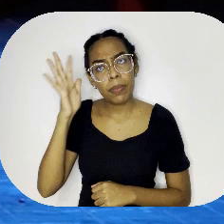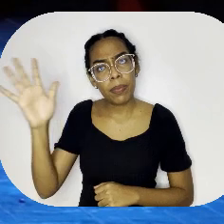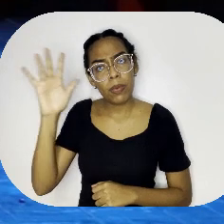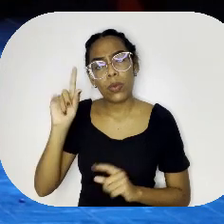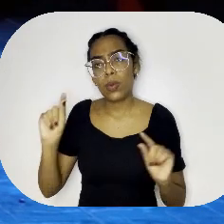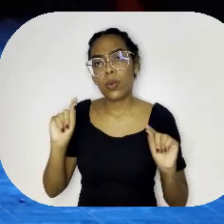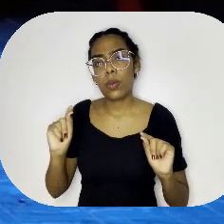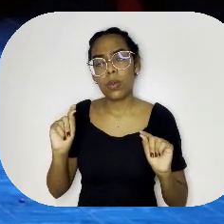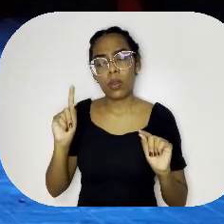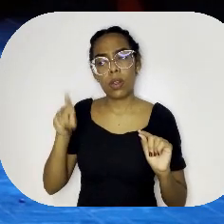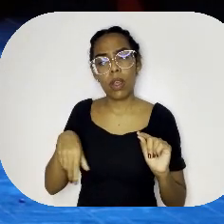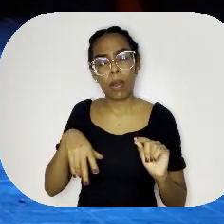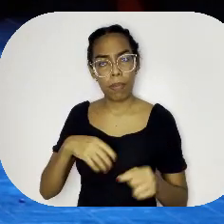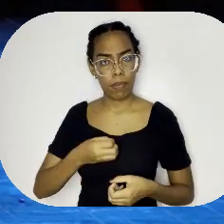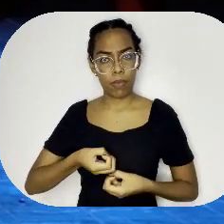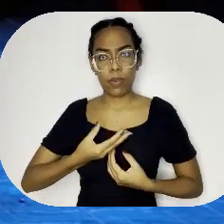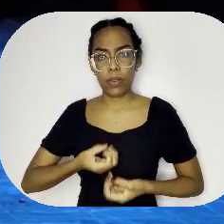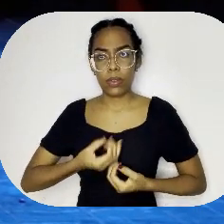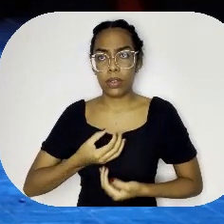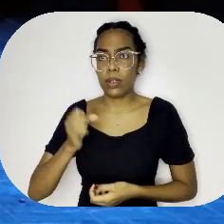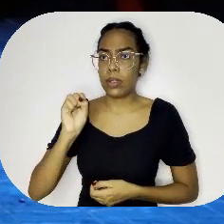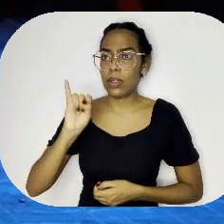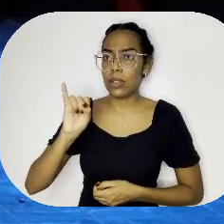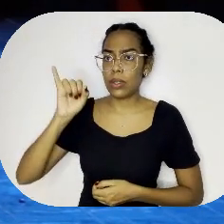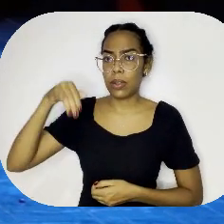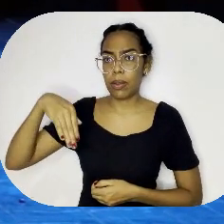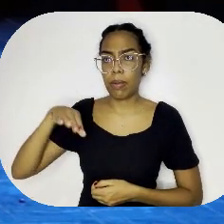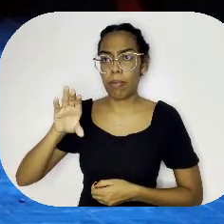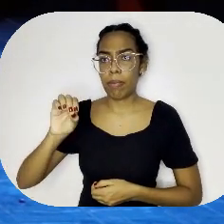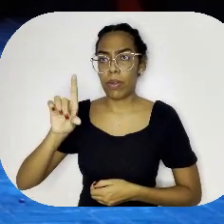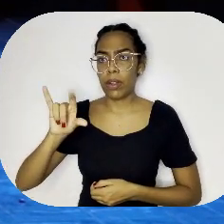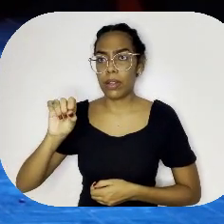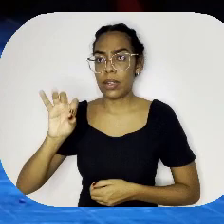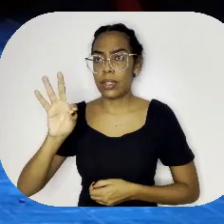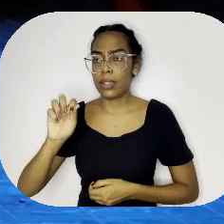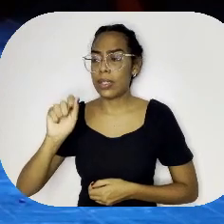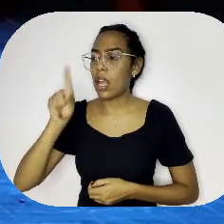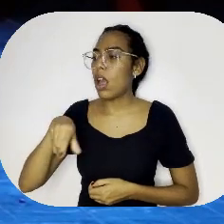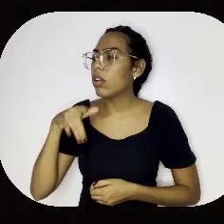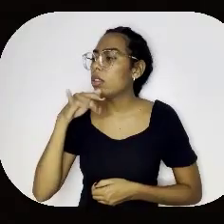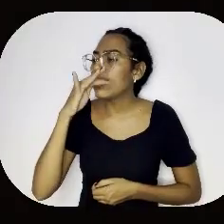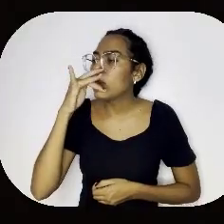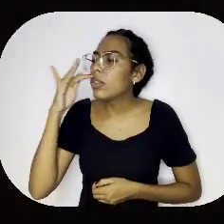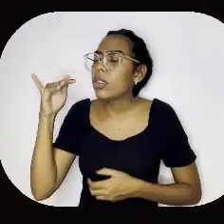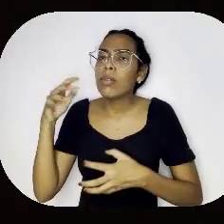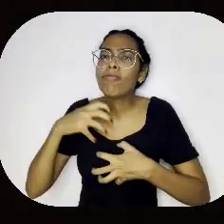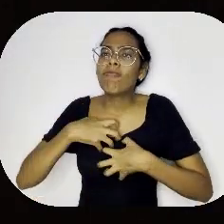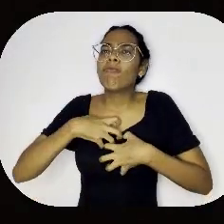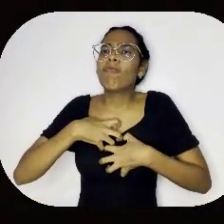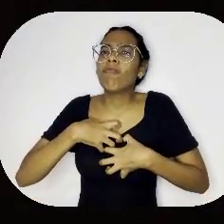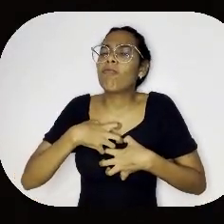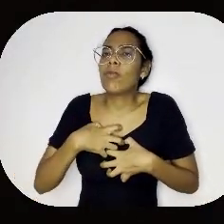José? A poesia simbolista é pura sugestão sensorial. A poesia ela não pode ser